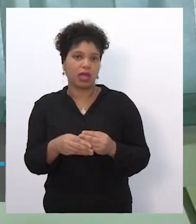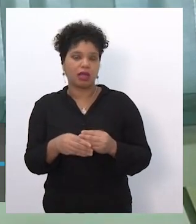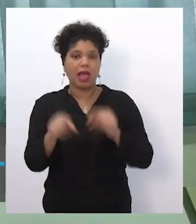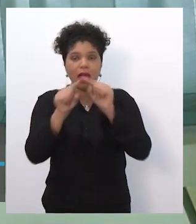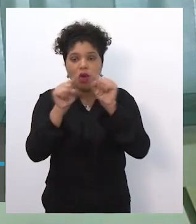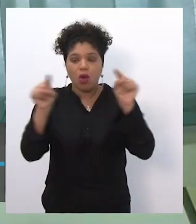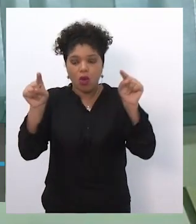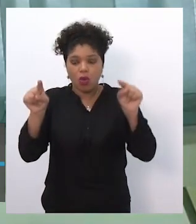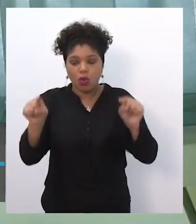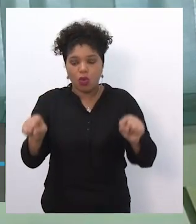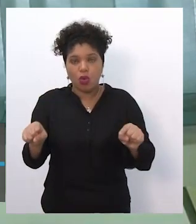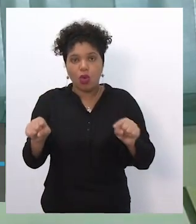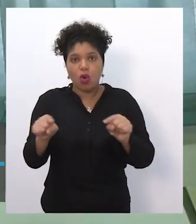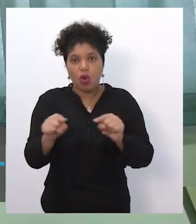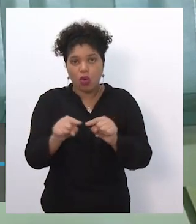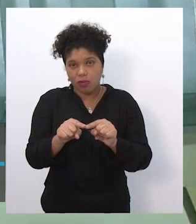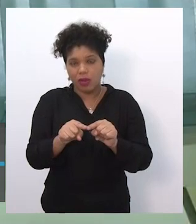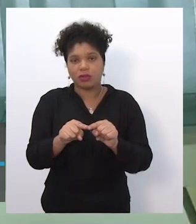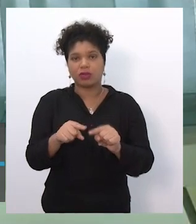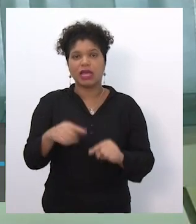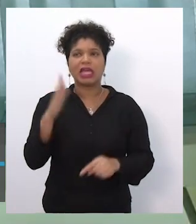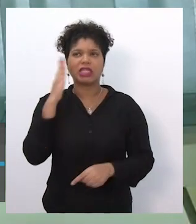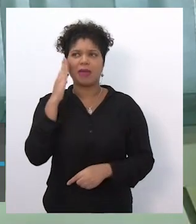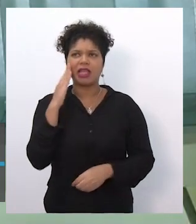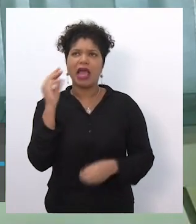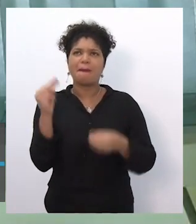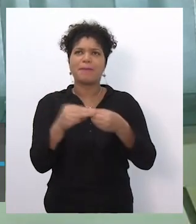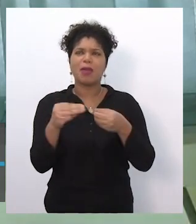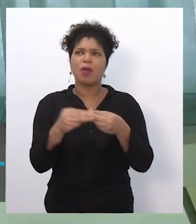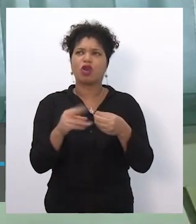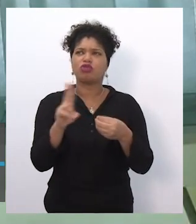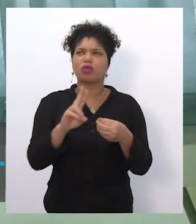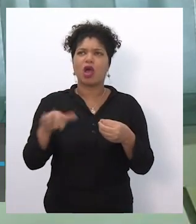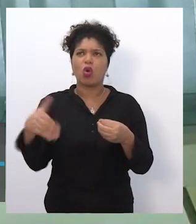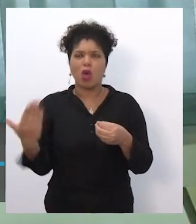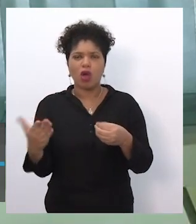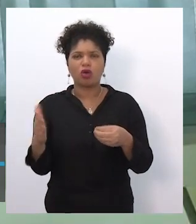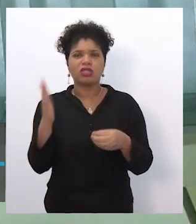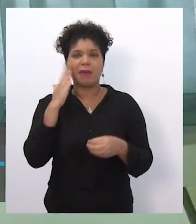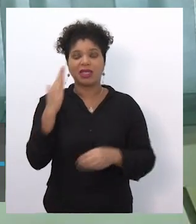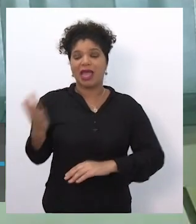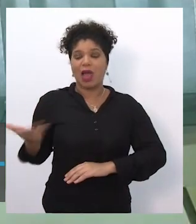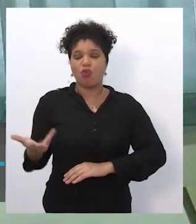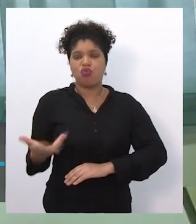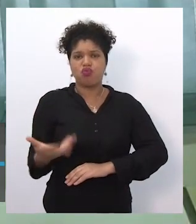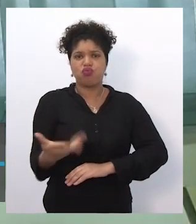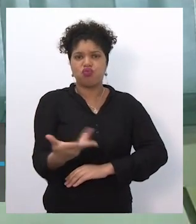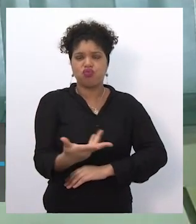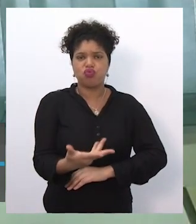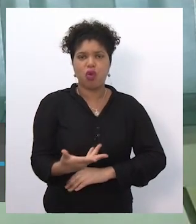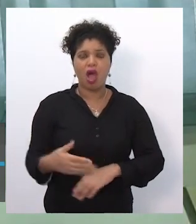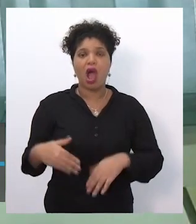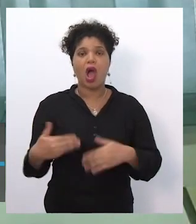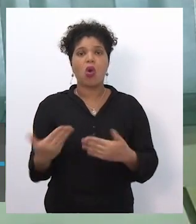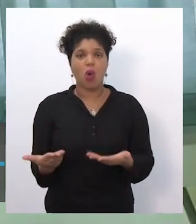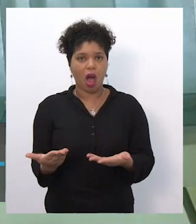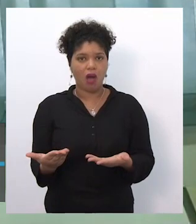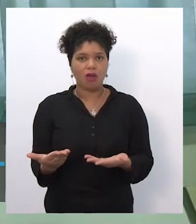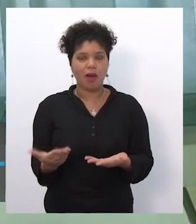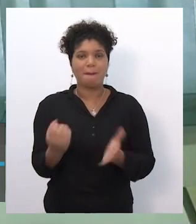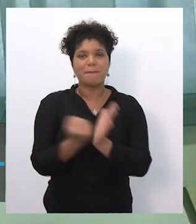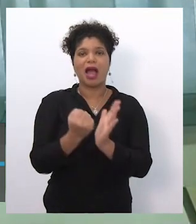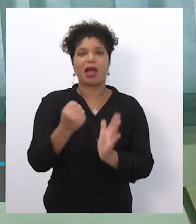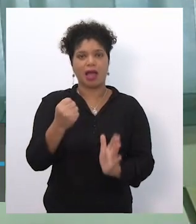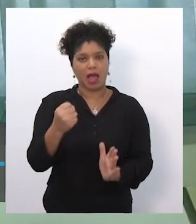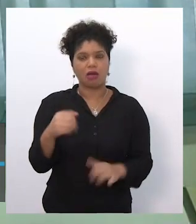muitas coisas. Ela define que tipo de memória nós vamos colocar, que tipo de processador, qual é a marca do processador, né? Como que está a